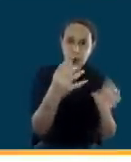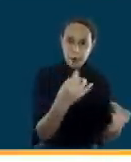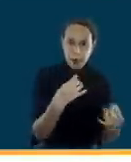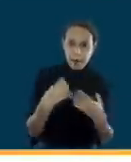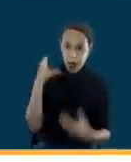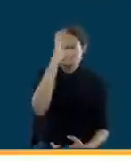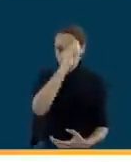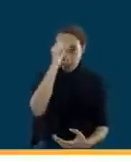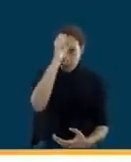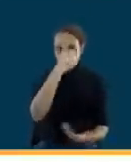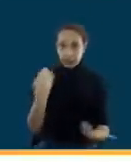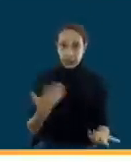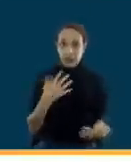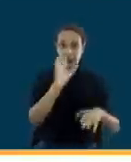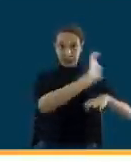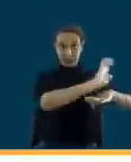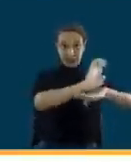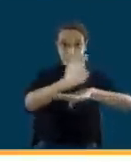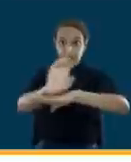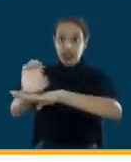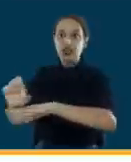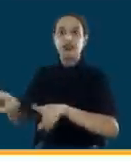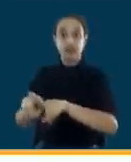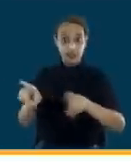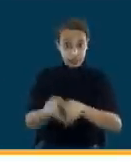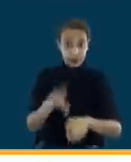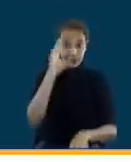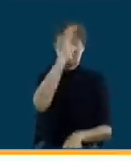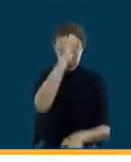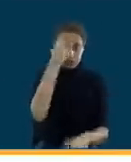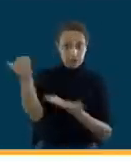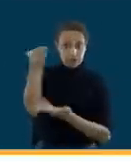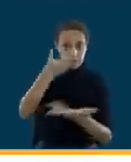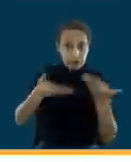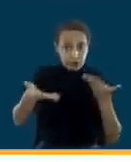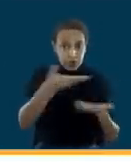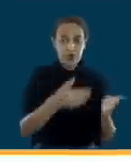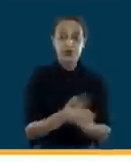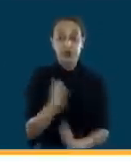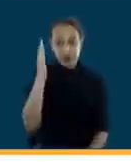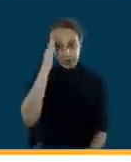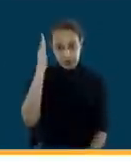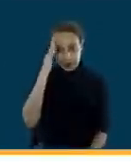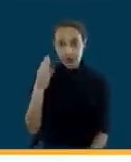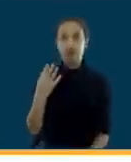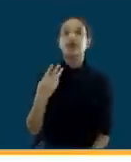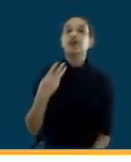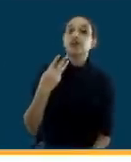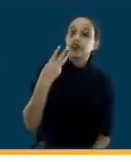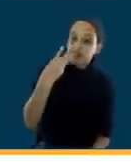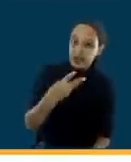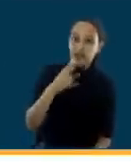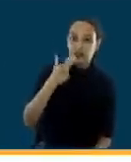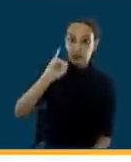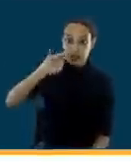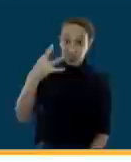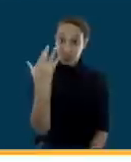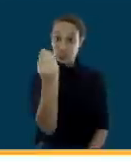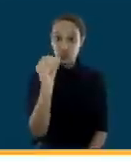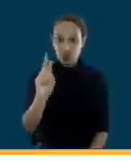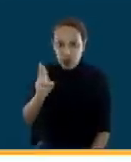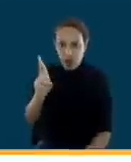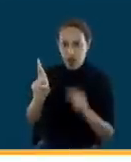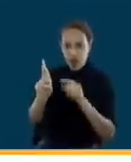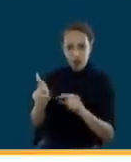que está num processo mais avançado. Nós sabemos que 3 bilhões de reais é um recurso enorme, mas vamos tomar, por exemplo,